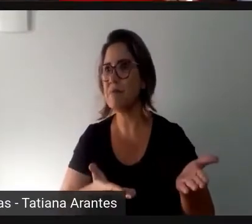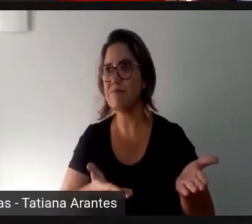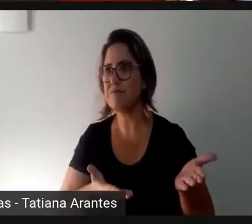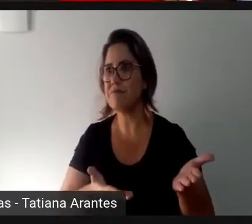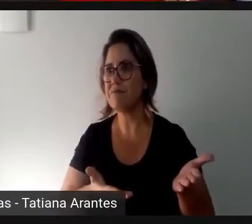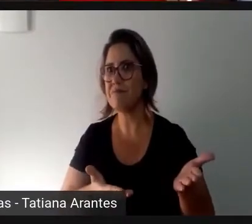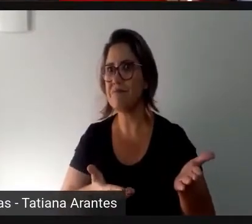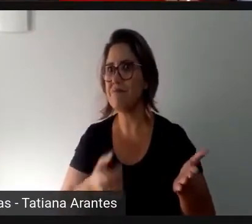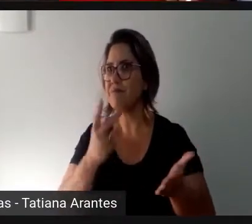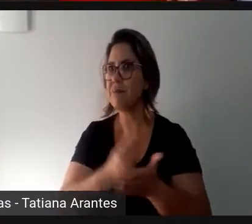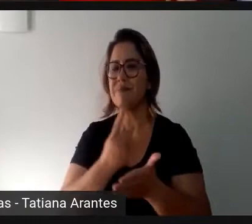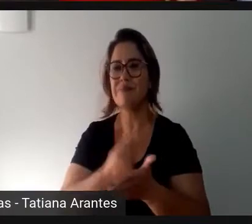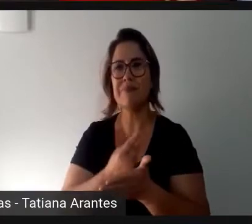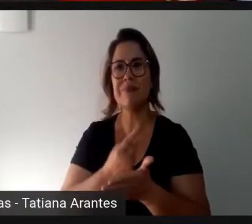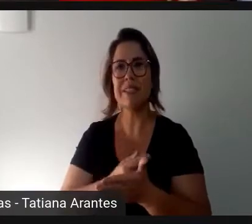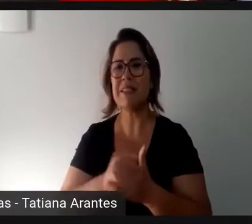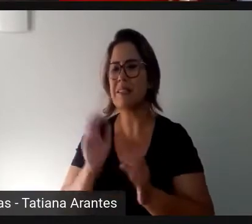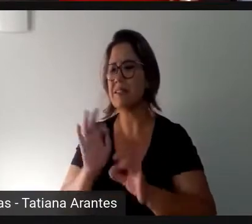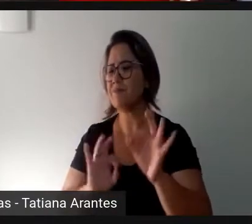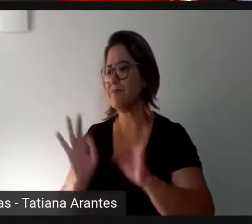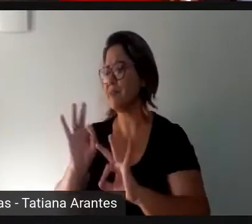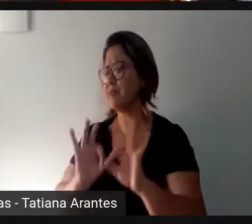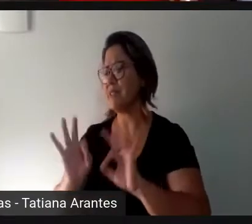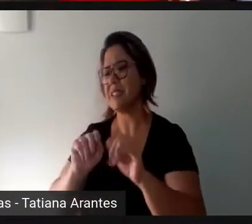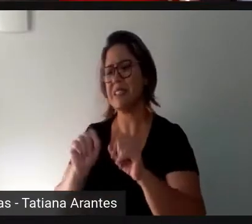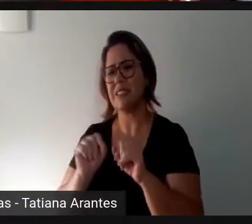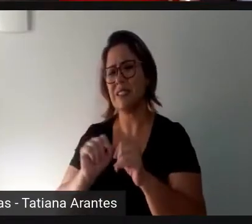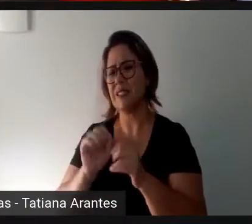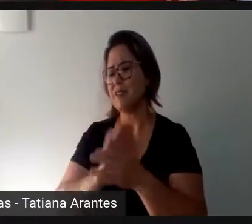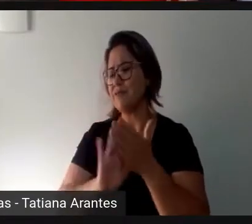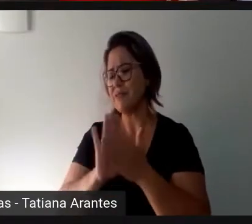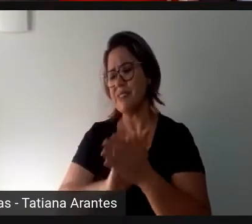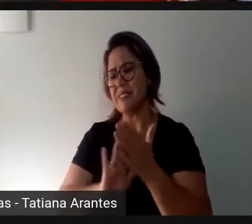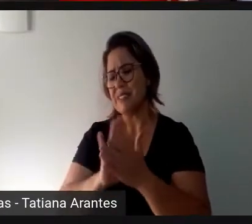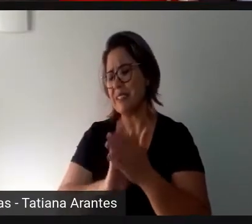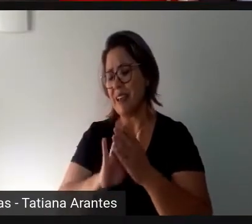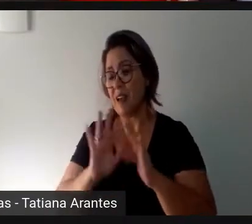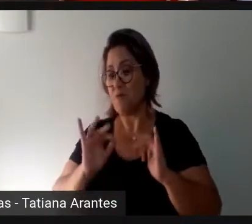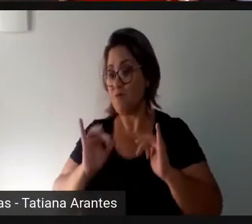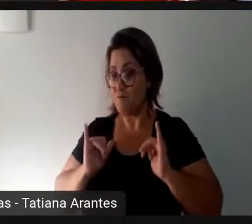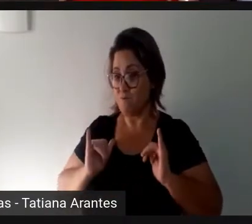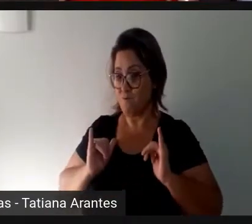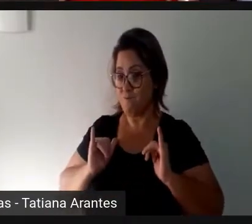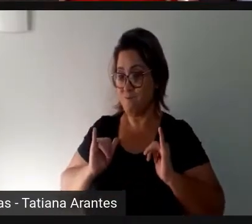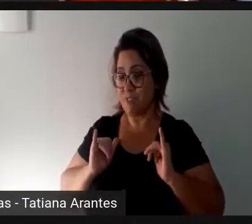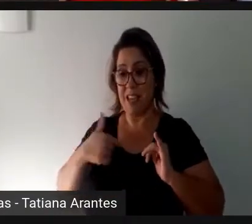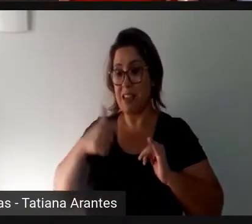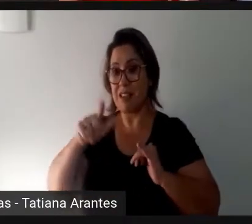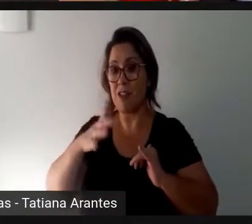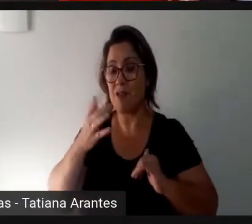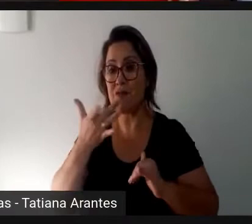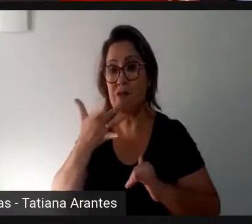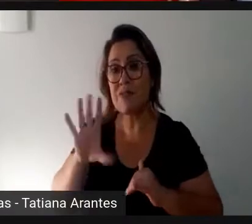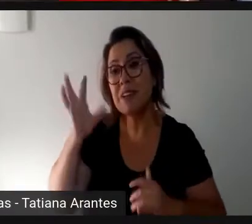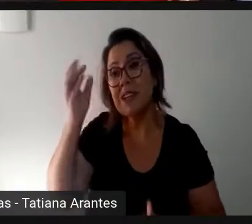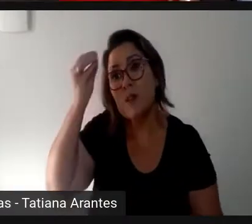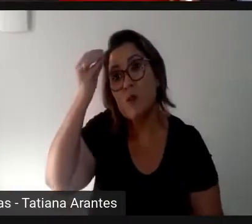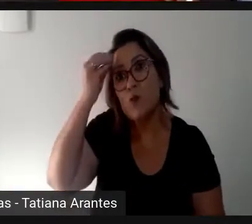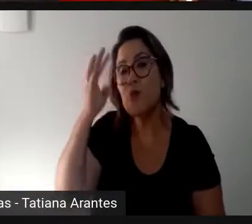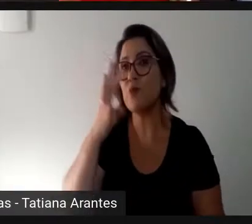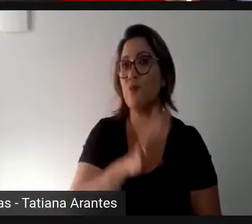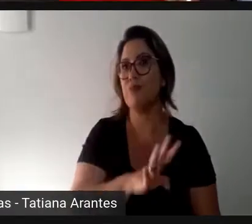então planeja, e não sai. Então, eu adorei esse seu ponto, eu queria que vocês